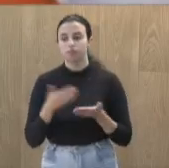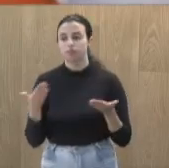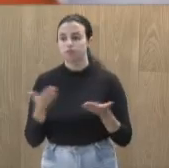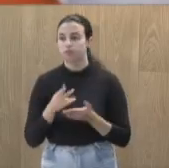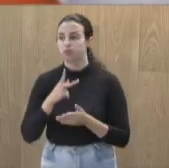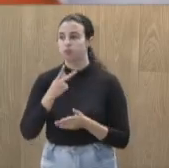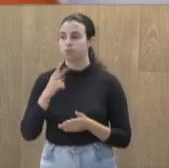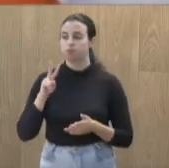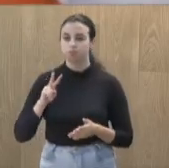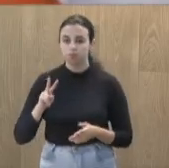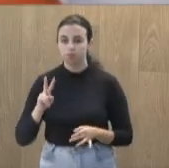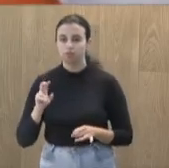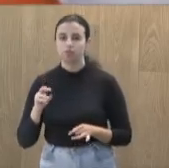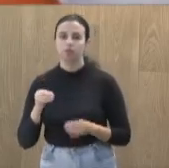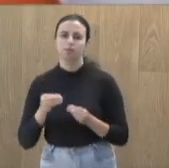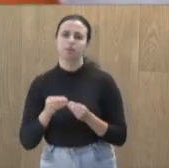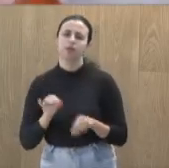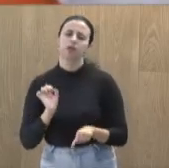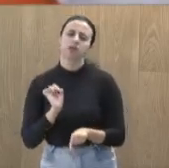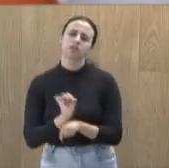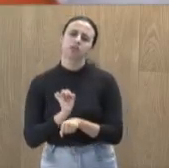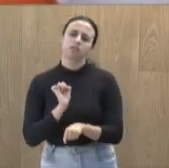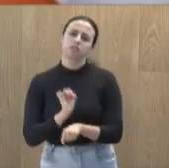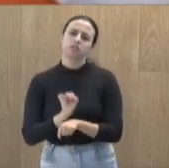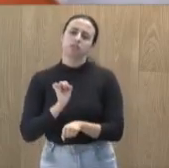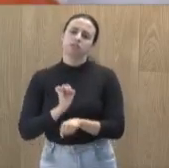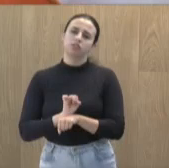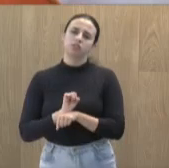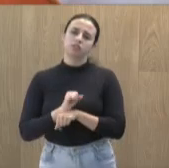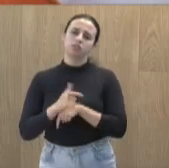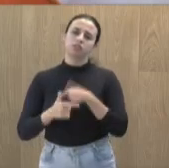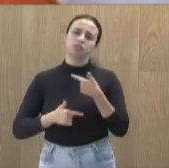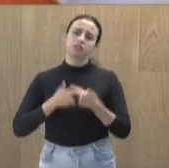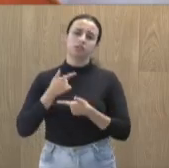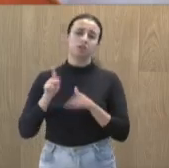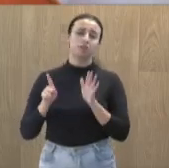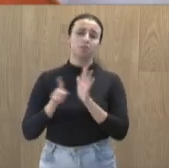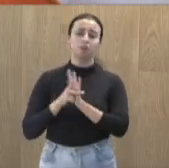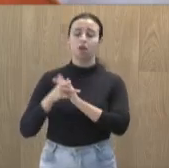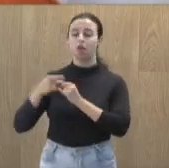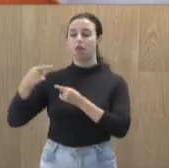Velho, naquele prejuízo lá, fruto de um trabalho, de uma articulação política.